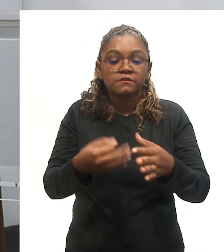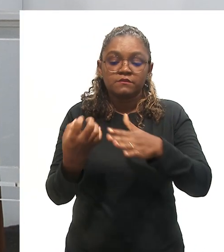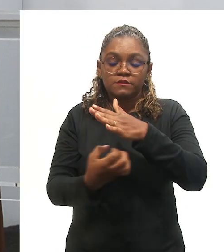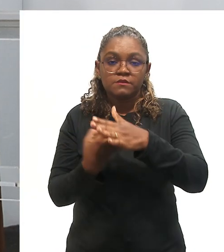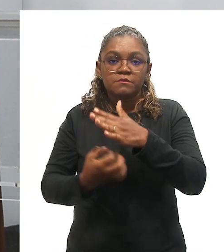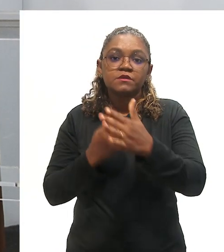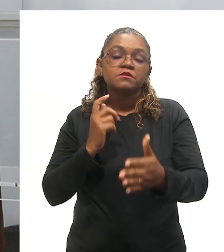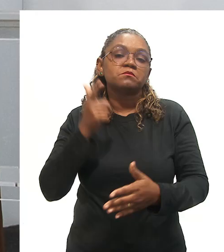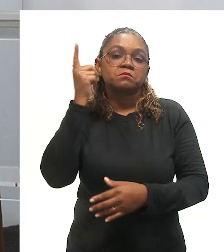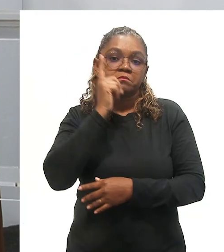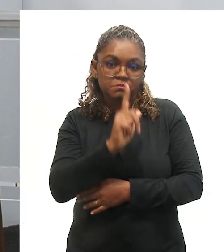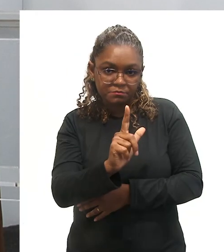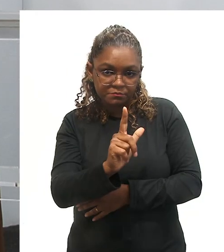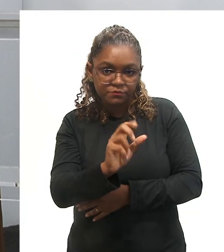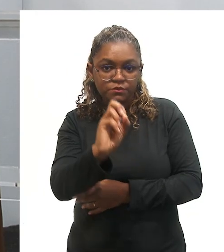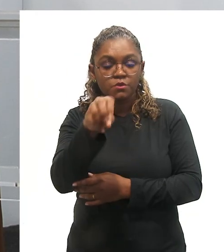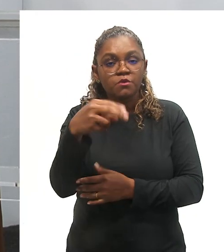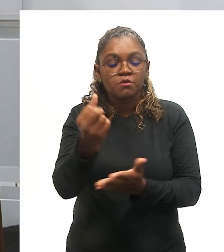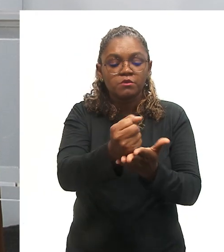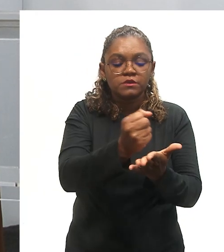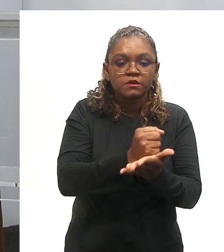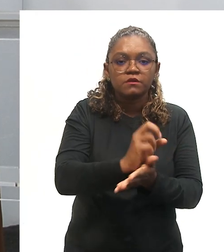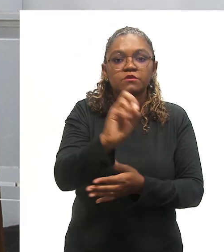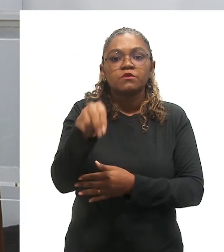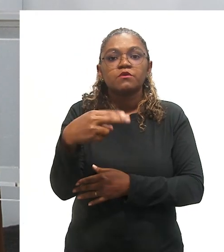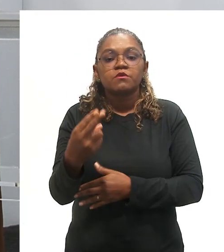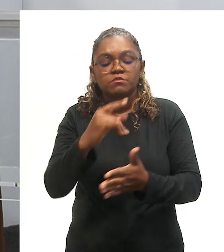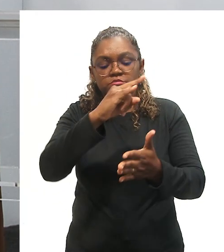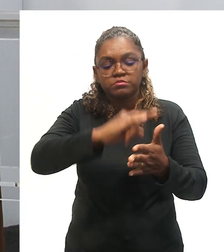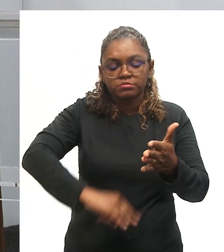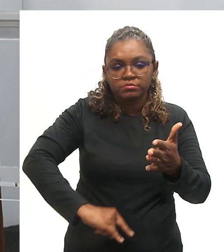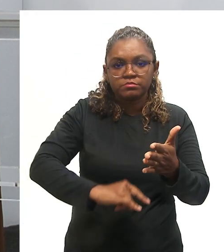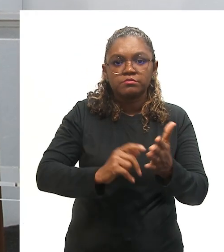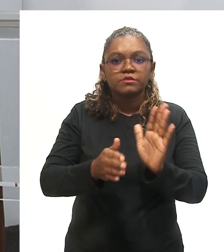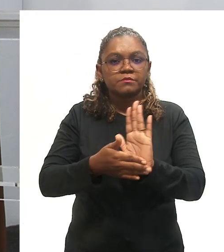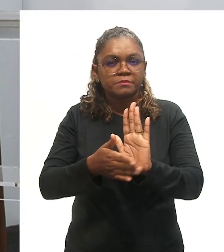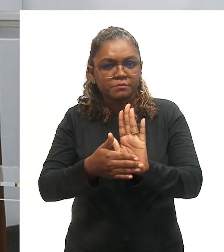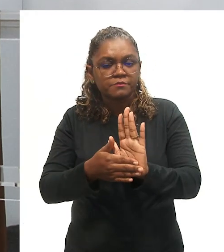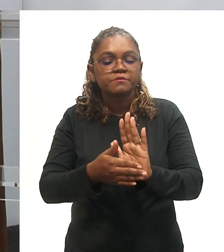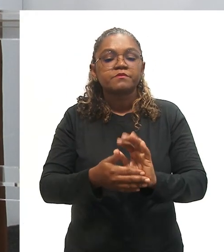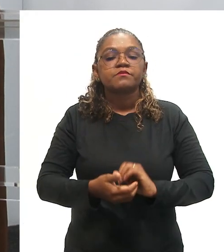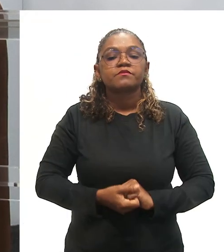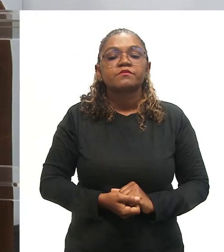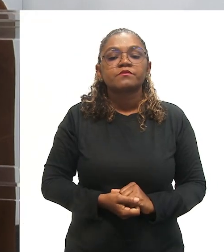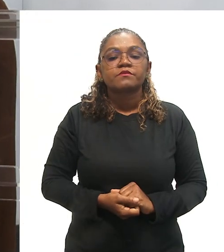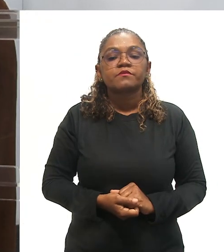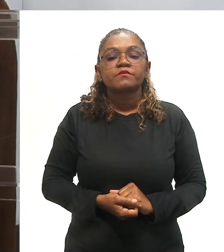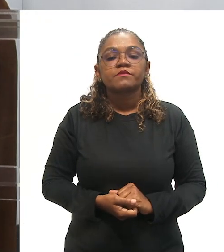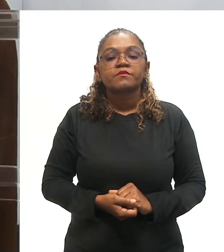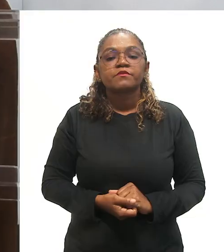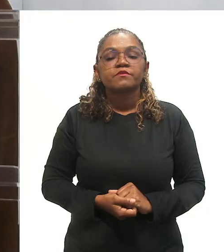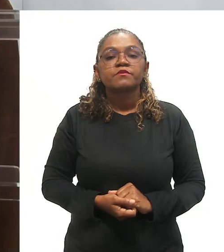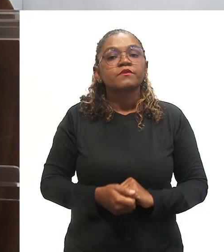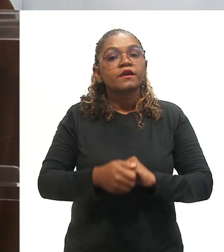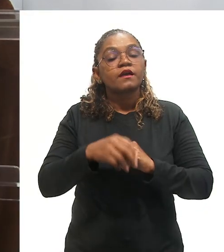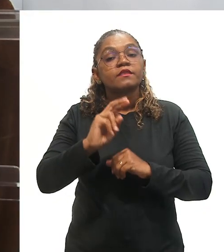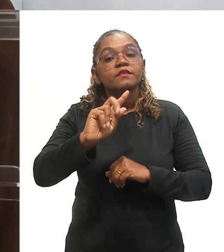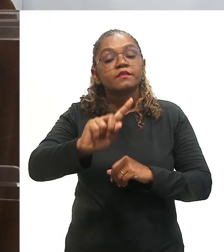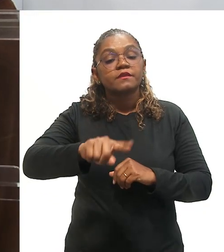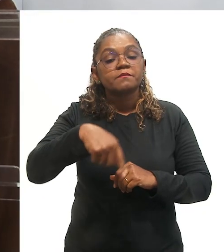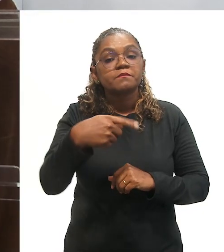contratado, ou por contrato, ou pela nota de empenho que substitui o contrato, eu vou ali num